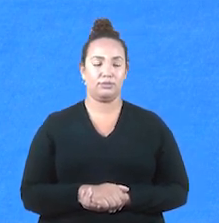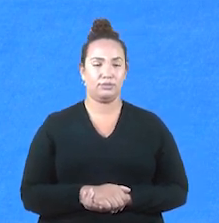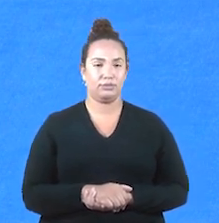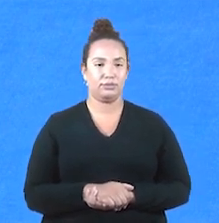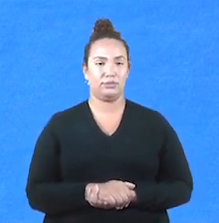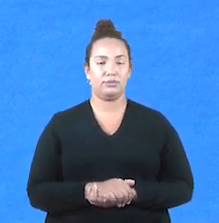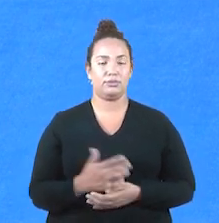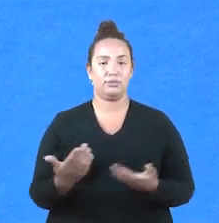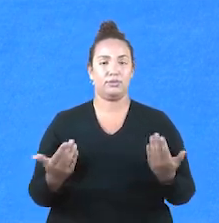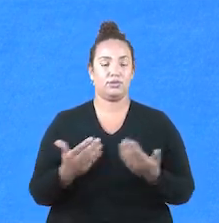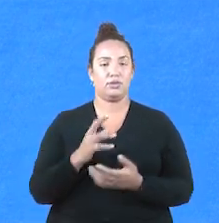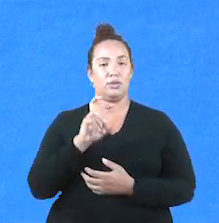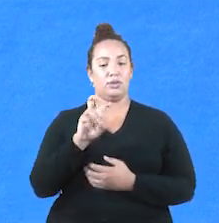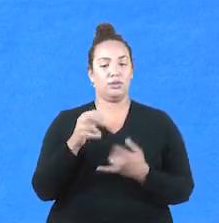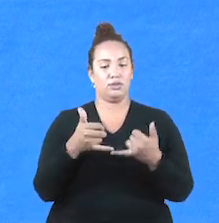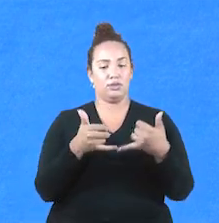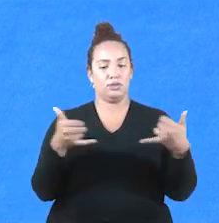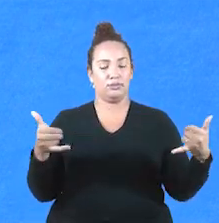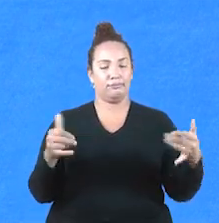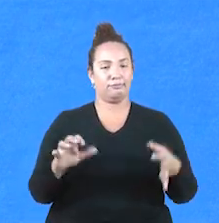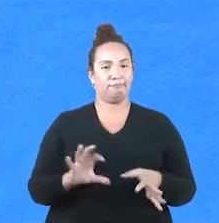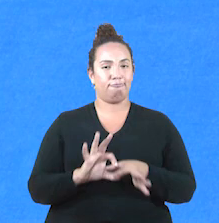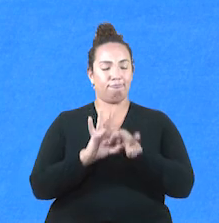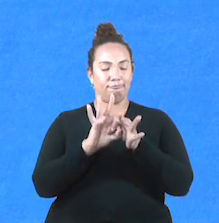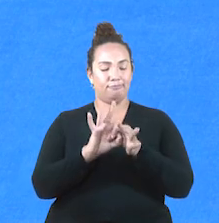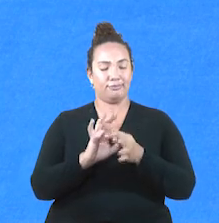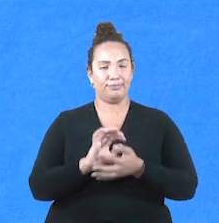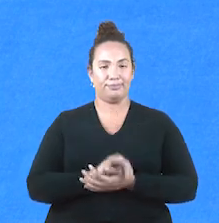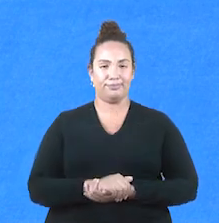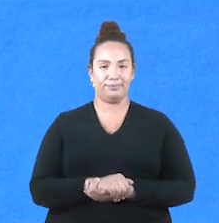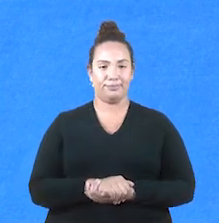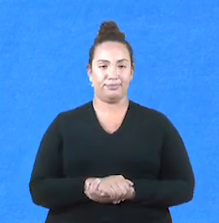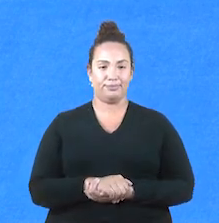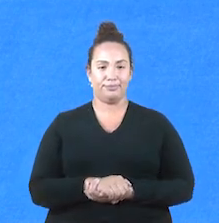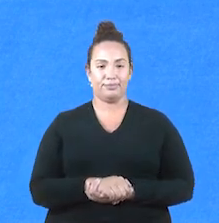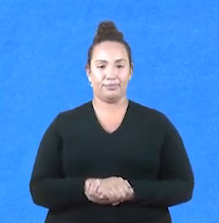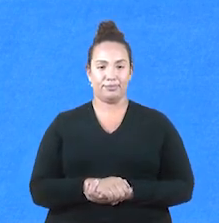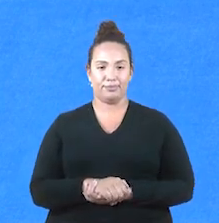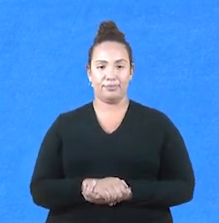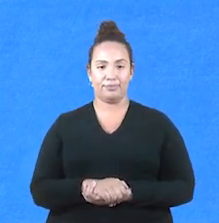Unindo o quinto pedaço de barbante.